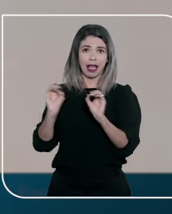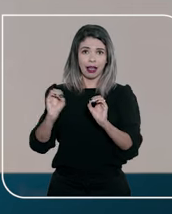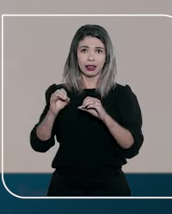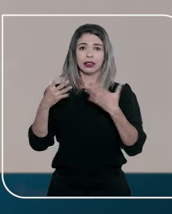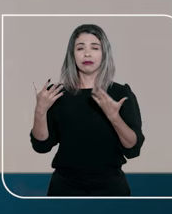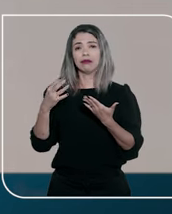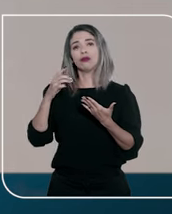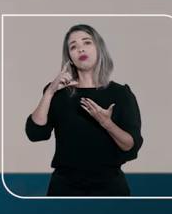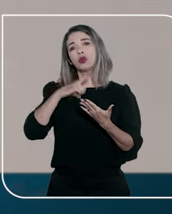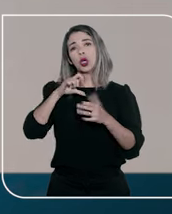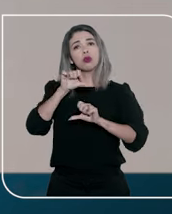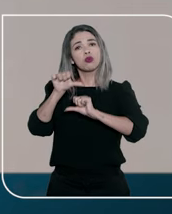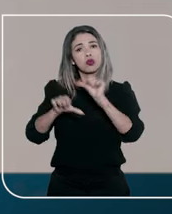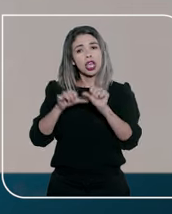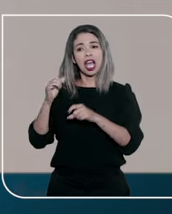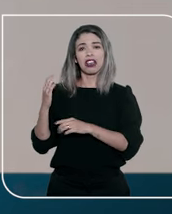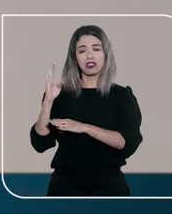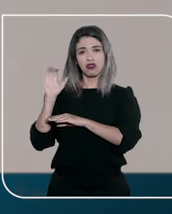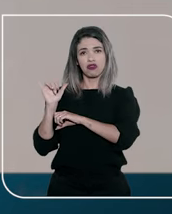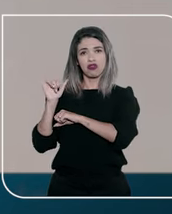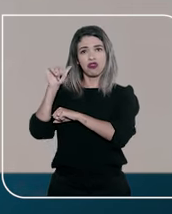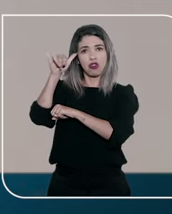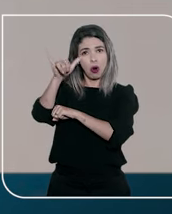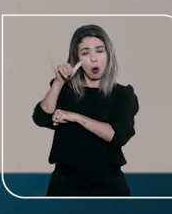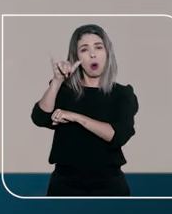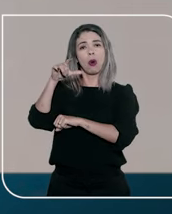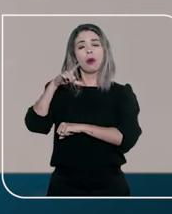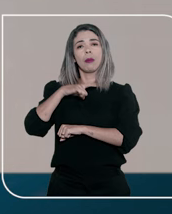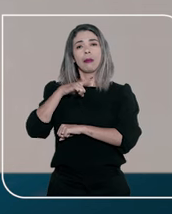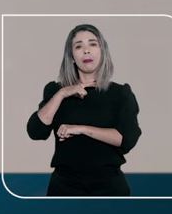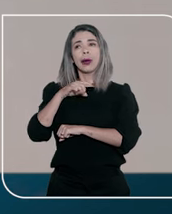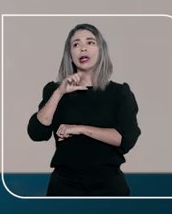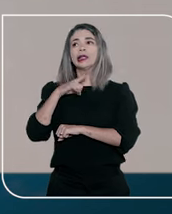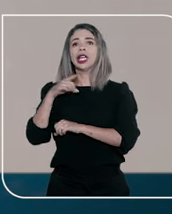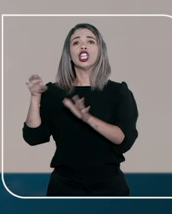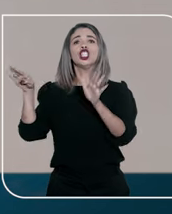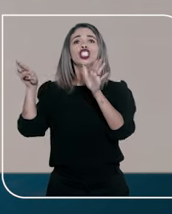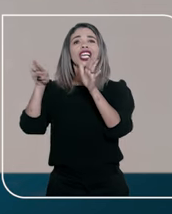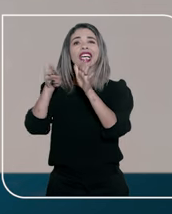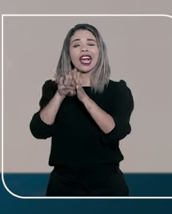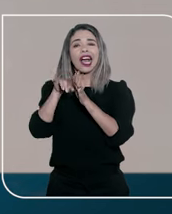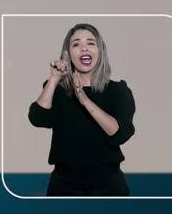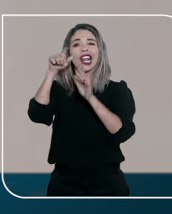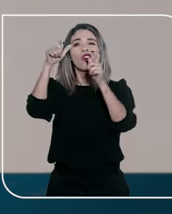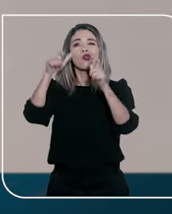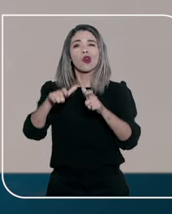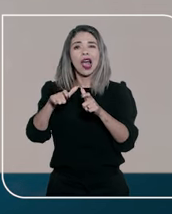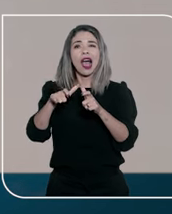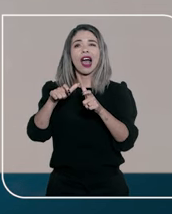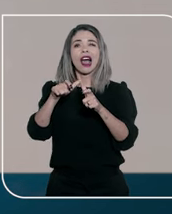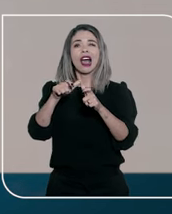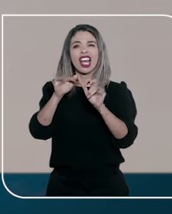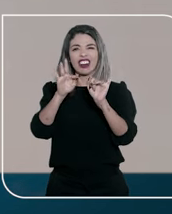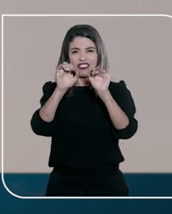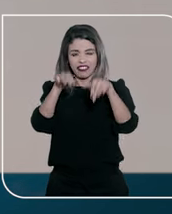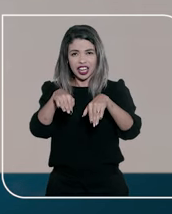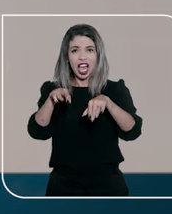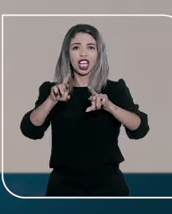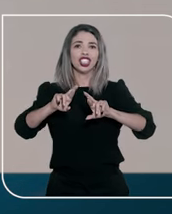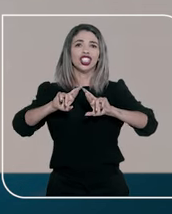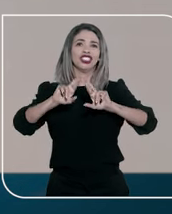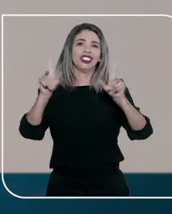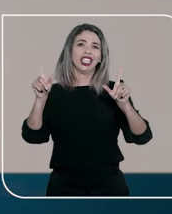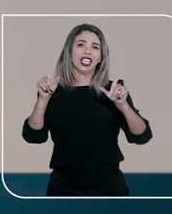conexão, implicar uma chegada, uma partida ou uma chegada com uma diferença de mais de